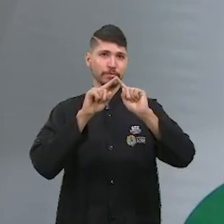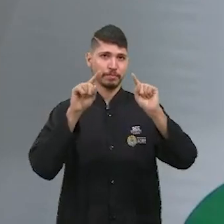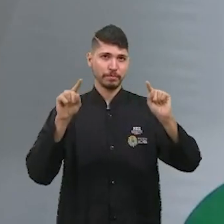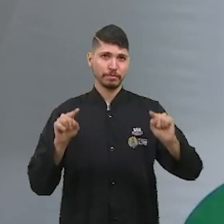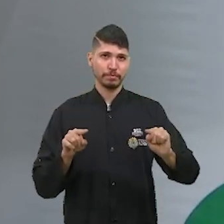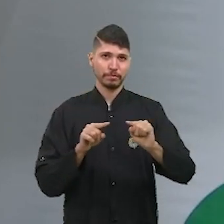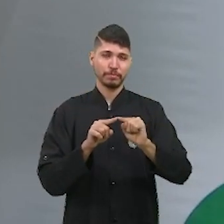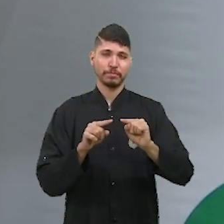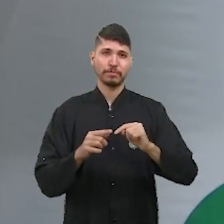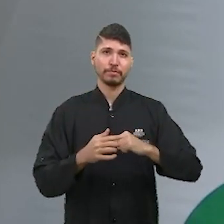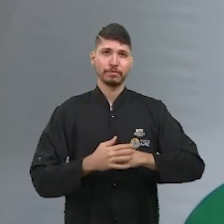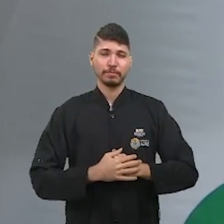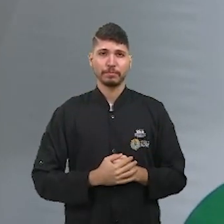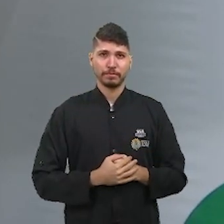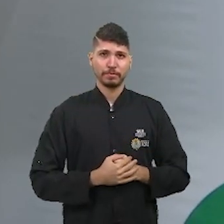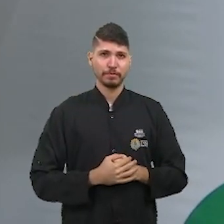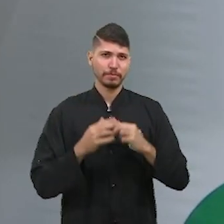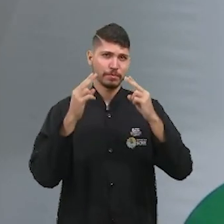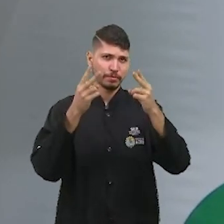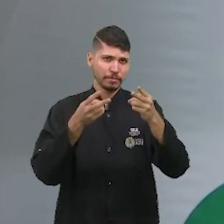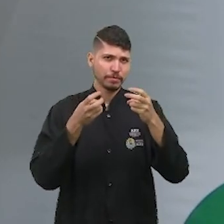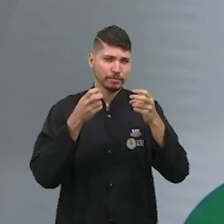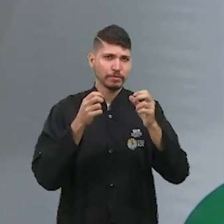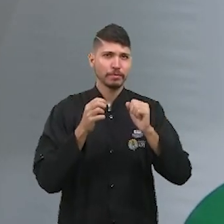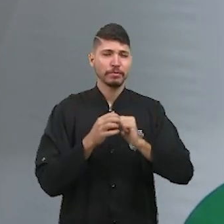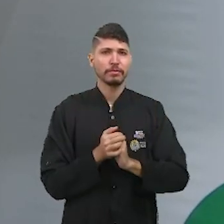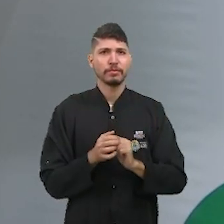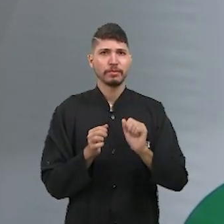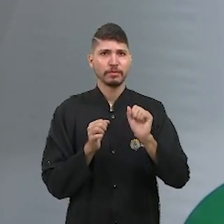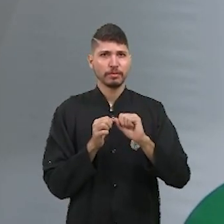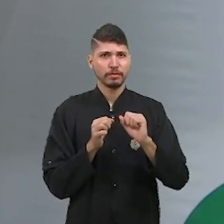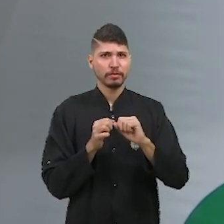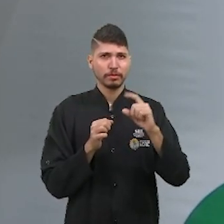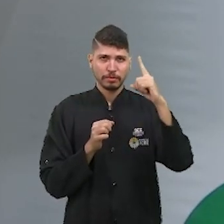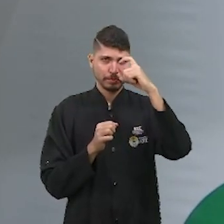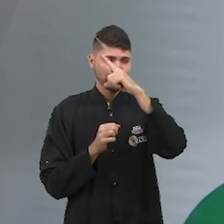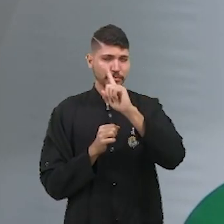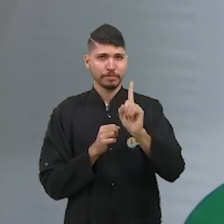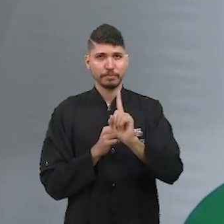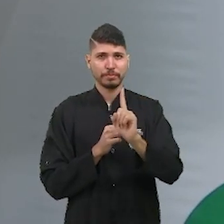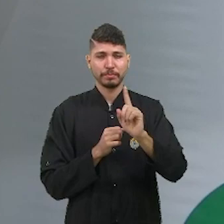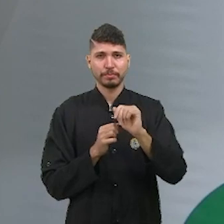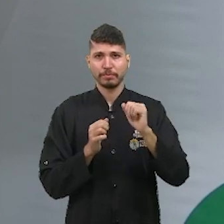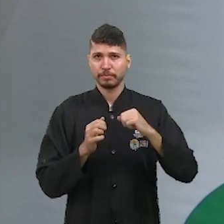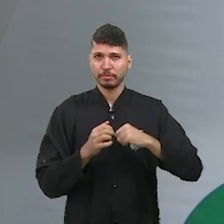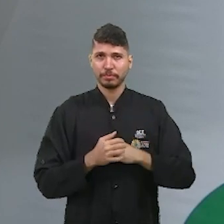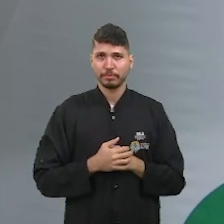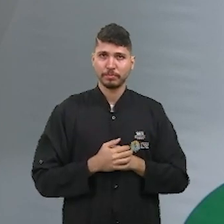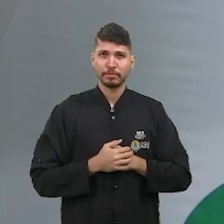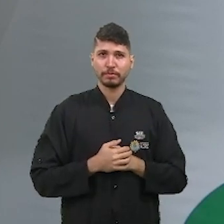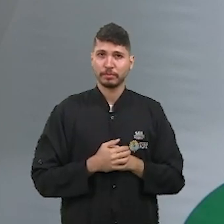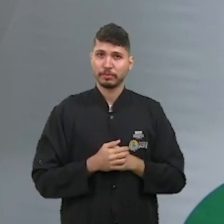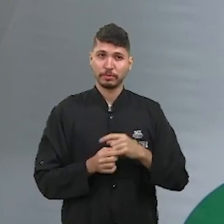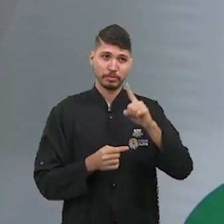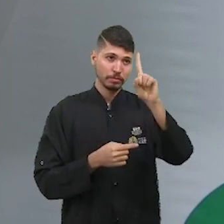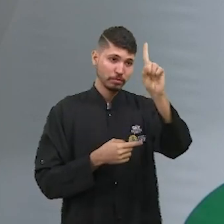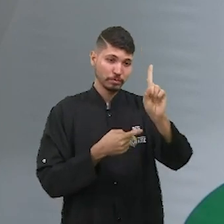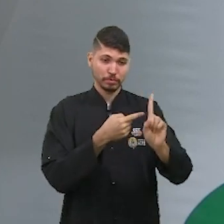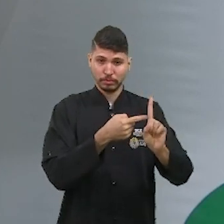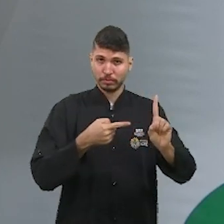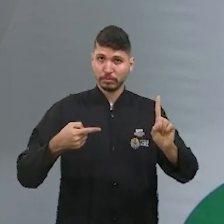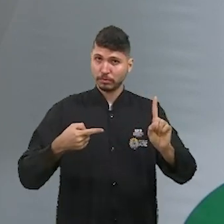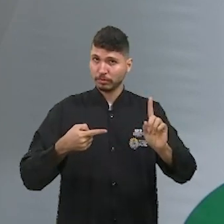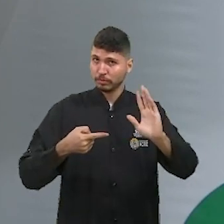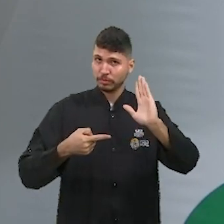quadrado você percebe que a construção não é complicada basta que você tenha duas retas perpendiculares por